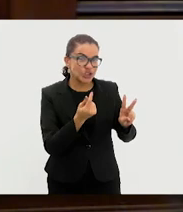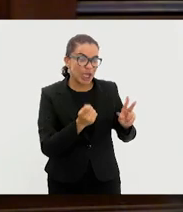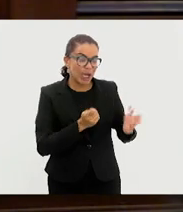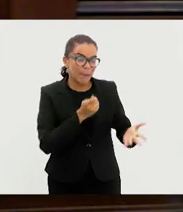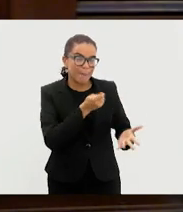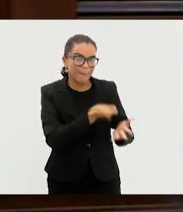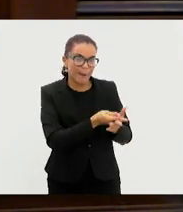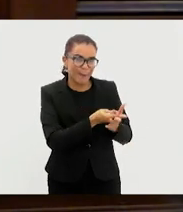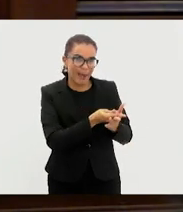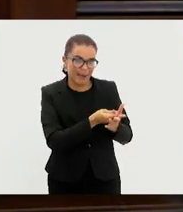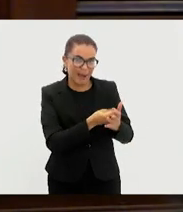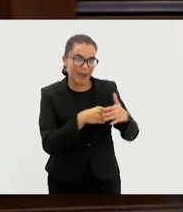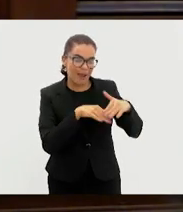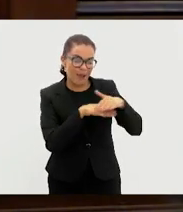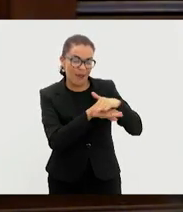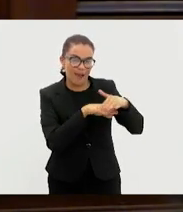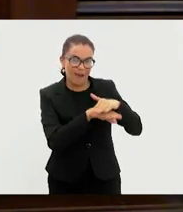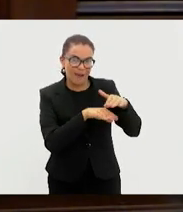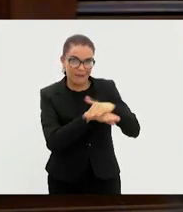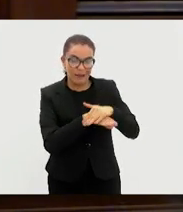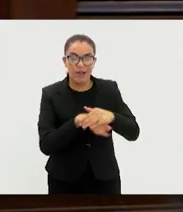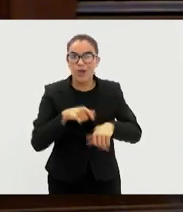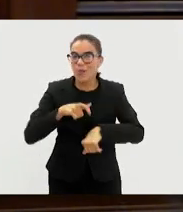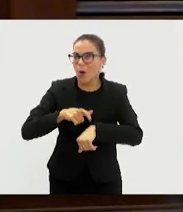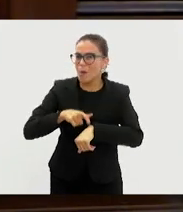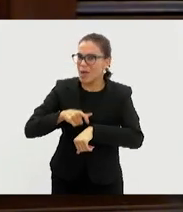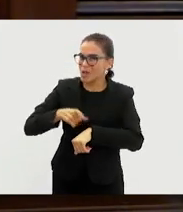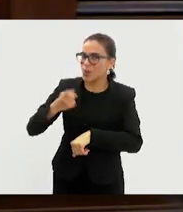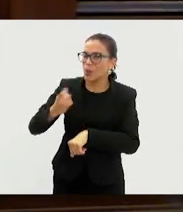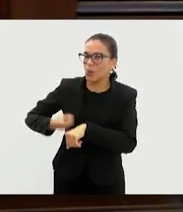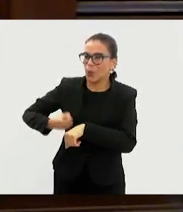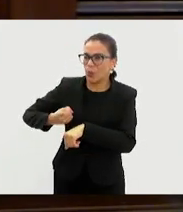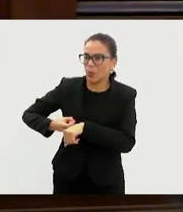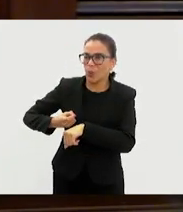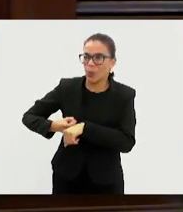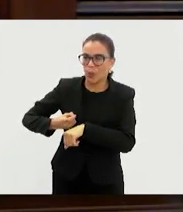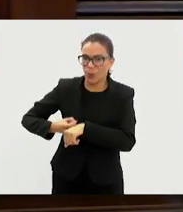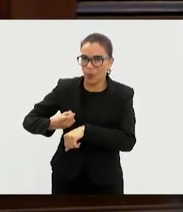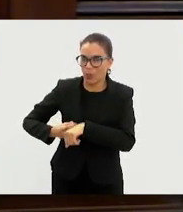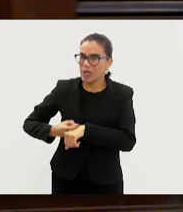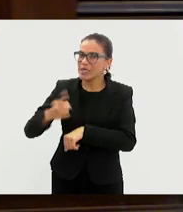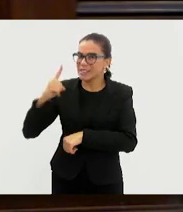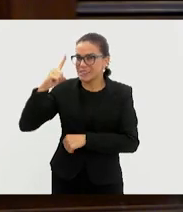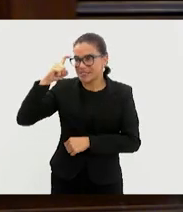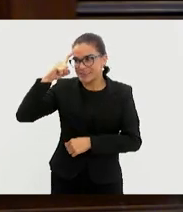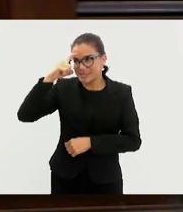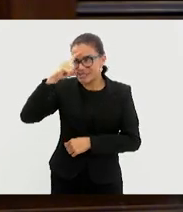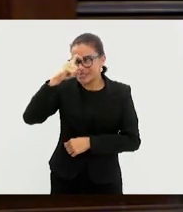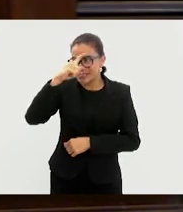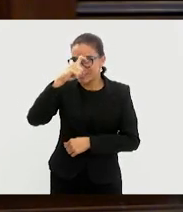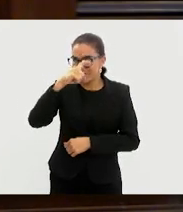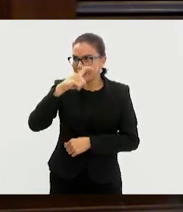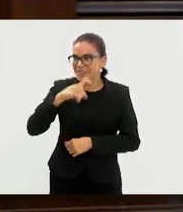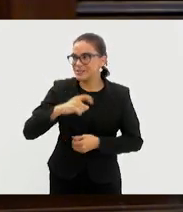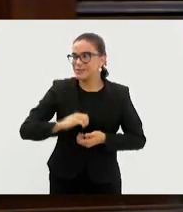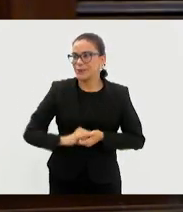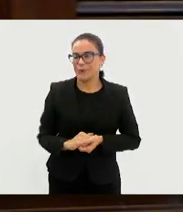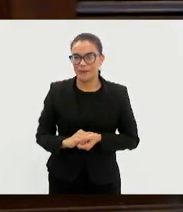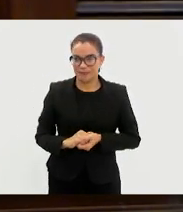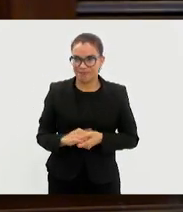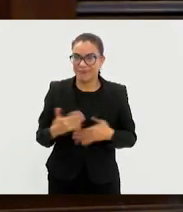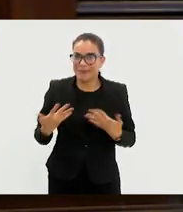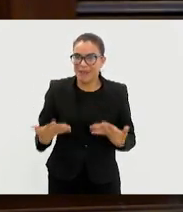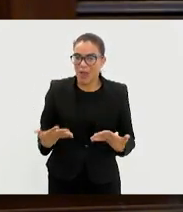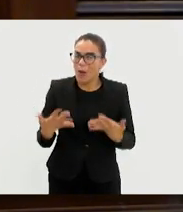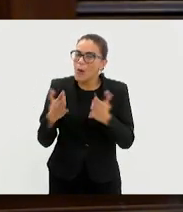momento é muito duro e o momento é muito difícil. Então, queria chamar a